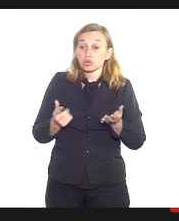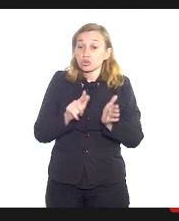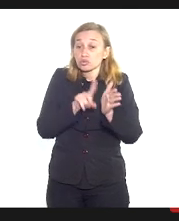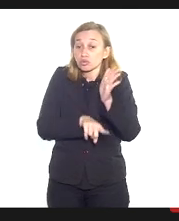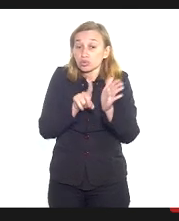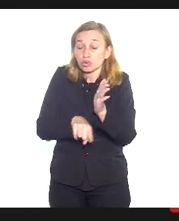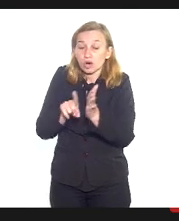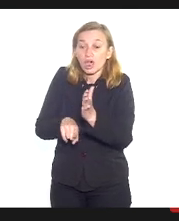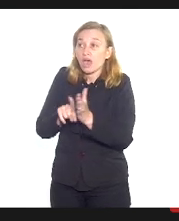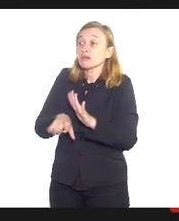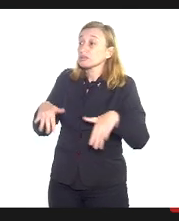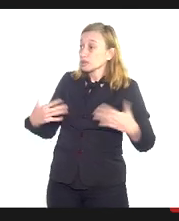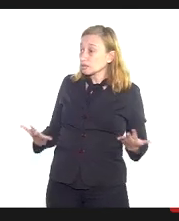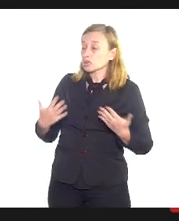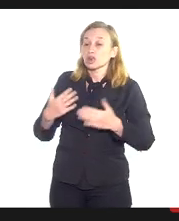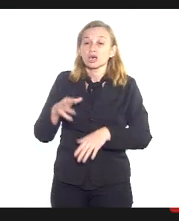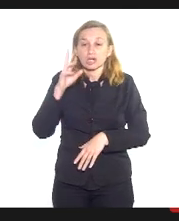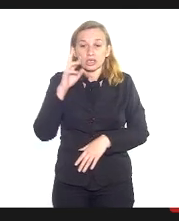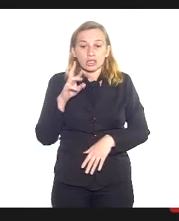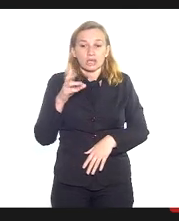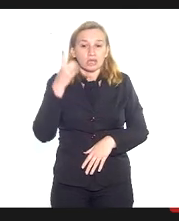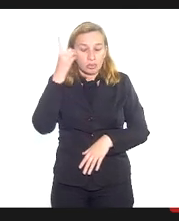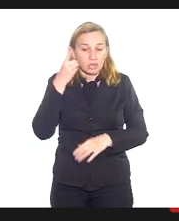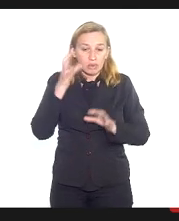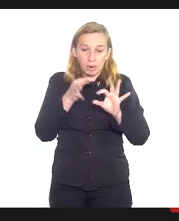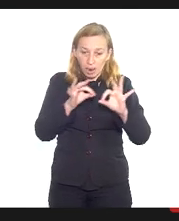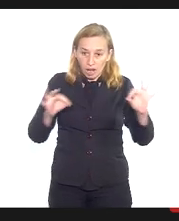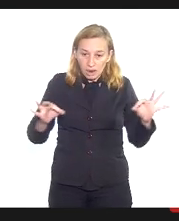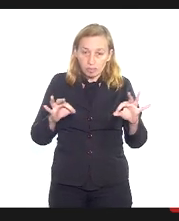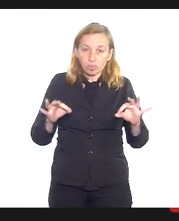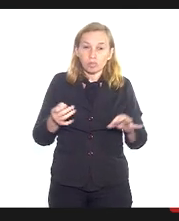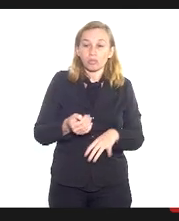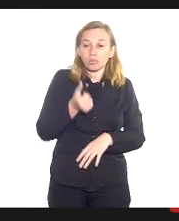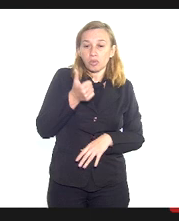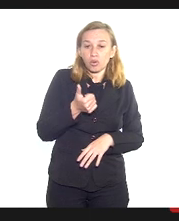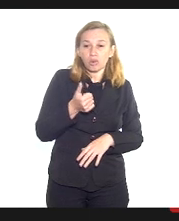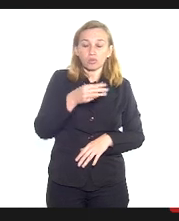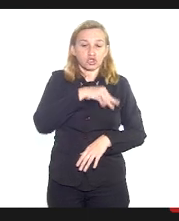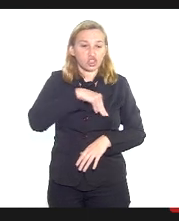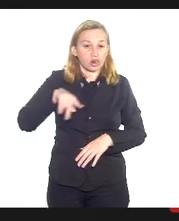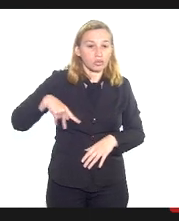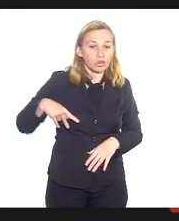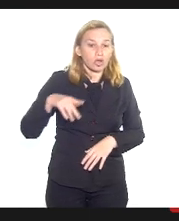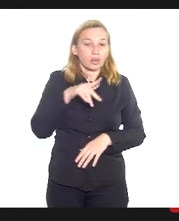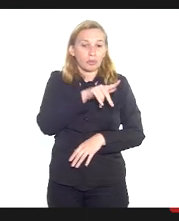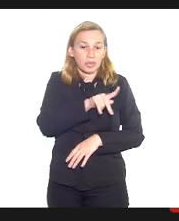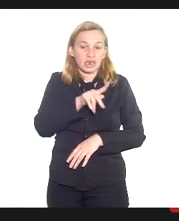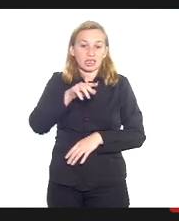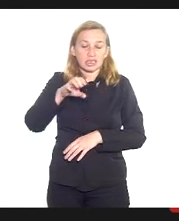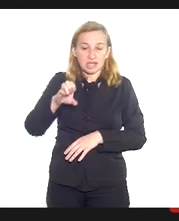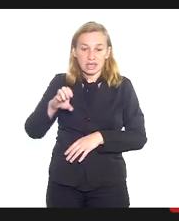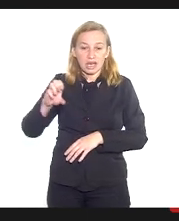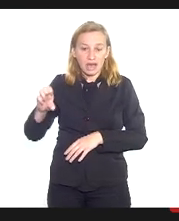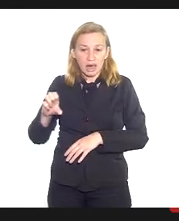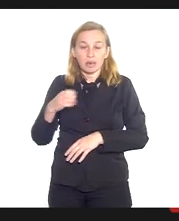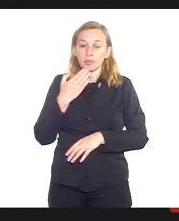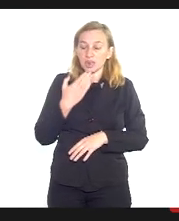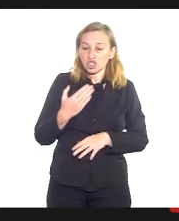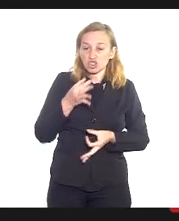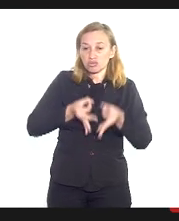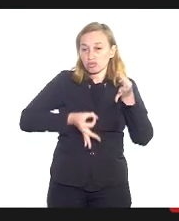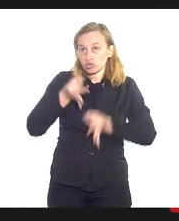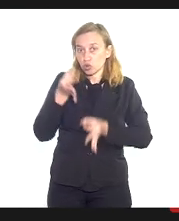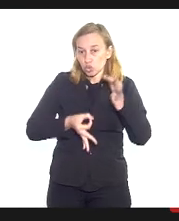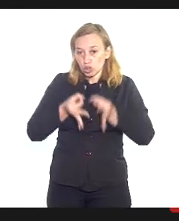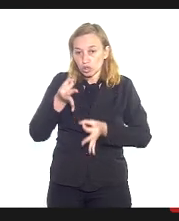aí, senhores deputados, se eu puder estender um pouco a Ministério Público, o TCE, ou um pedido de ajuda, assessoria jurídica,